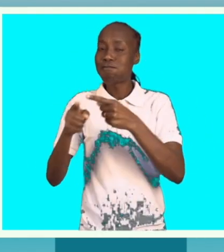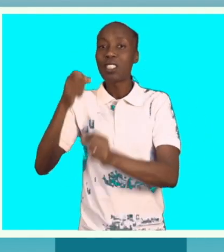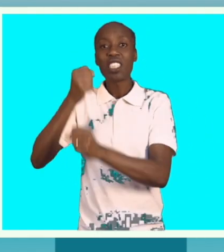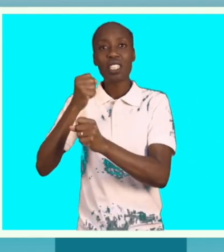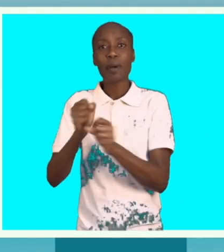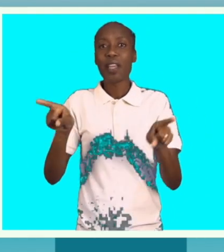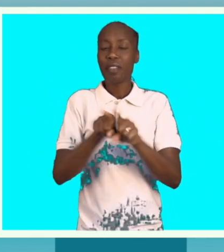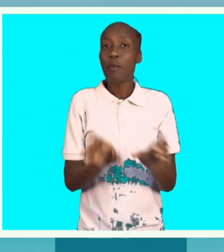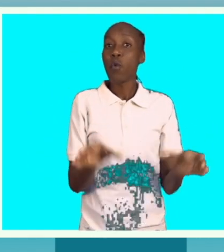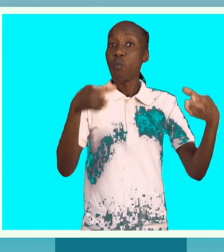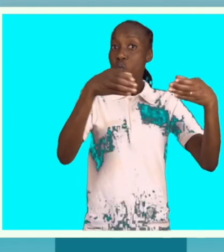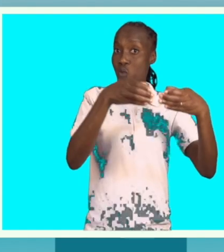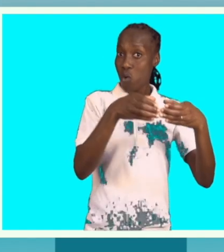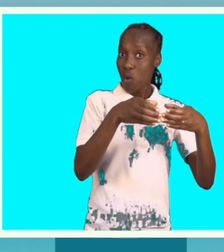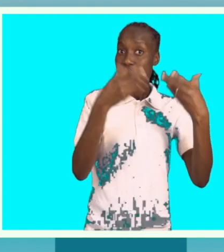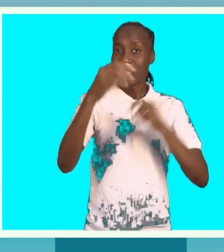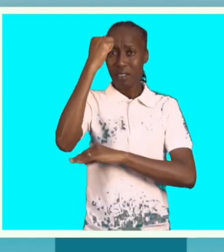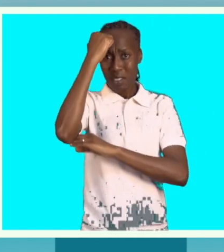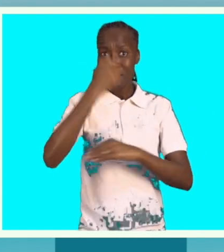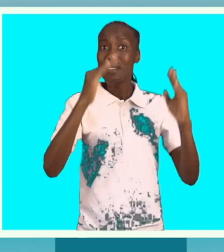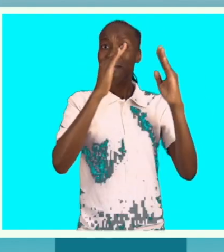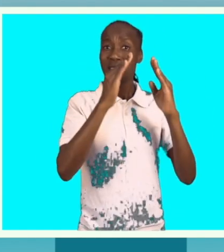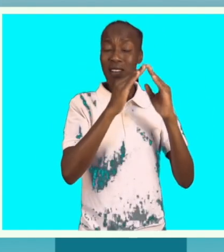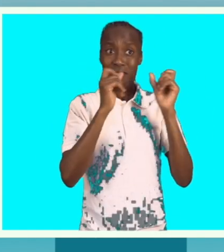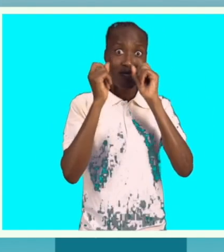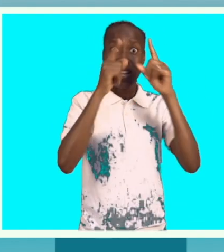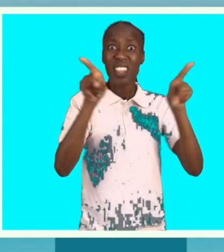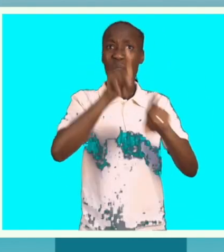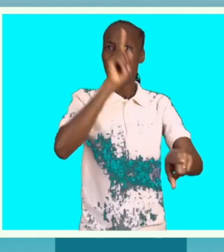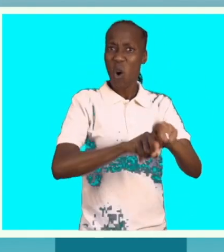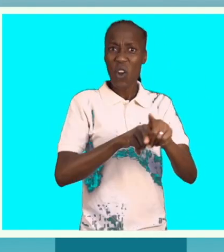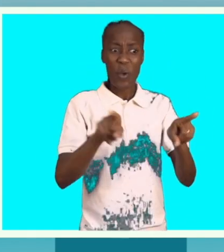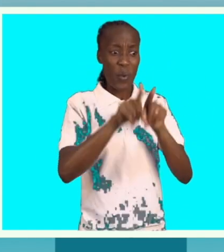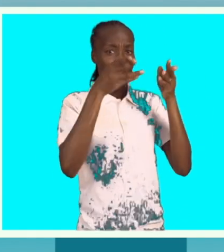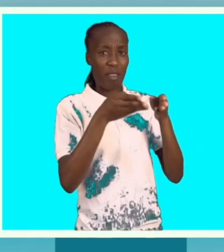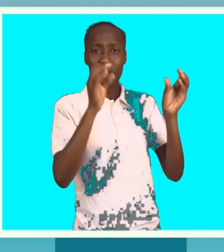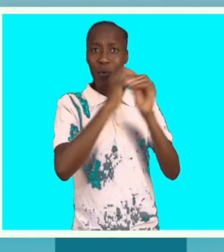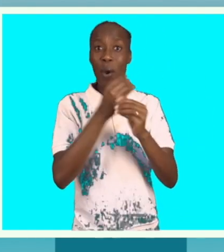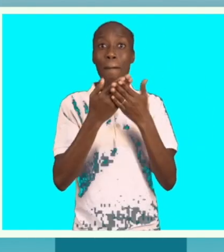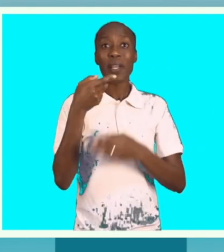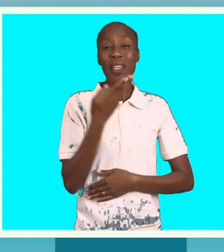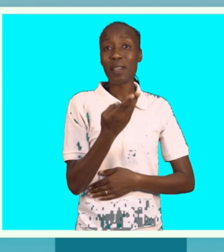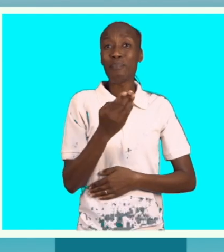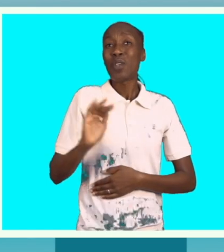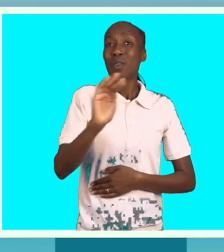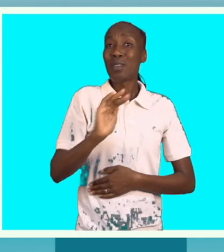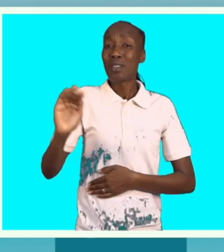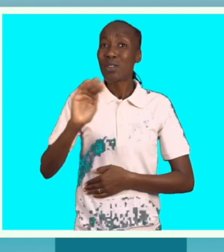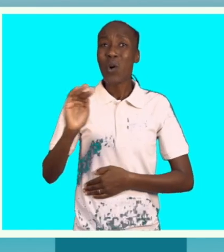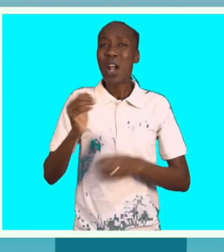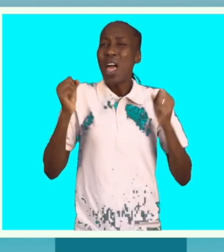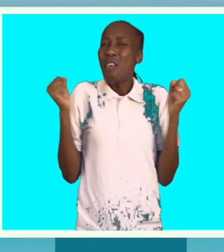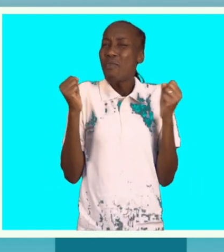lidar com os problemas de cada um e a trabalhar como uma equipe. Sabendo que, nas nossas casas, não acordamos a mesma hora que acordamos aqui,